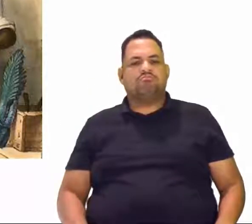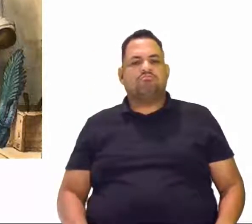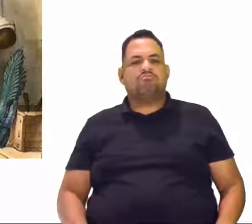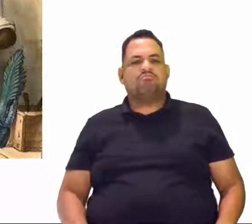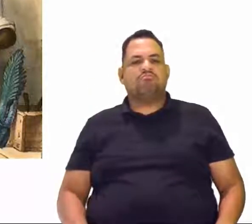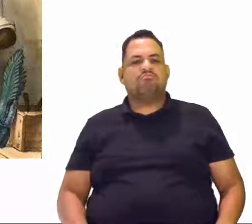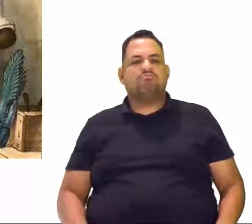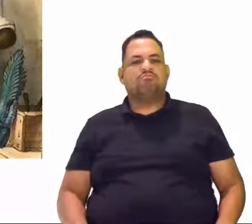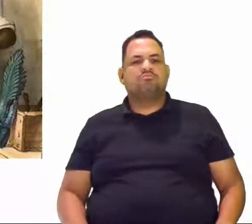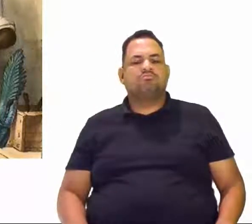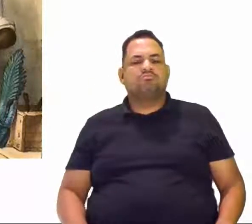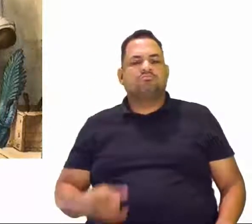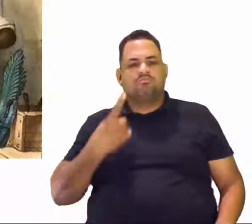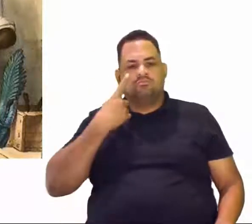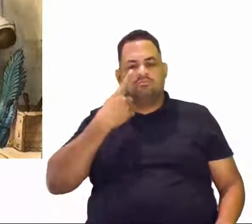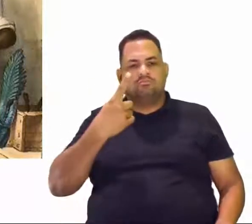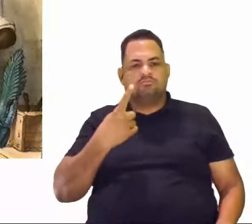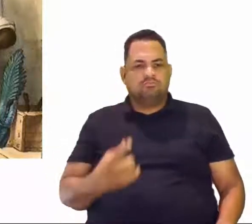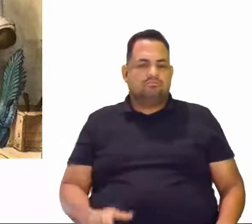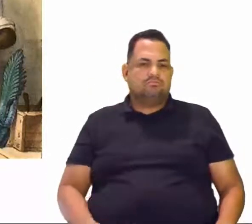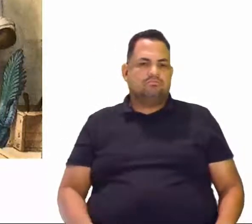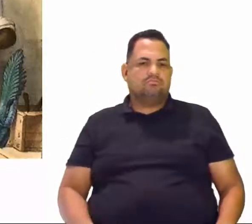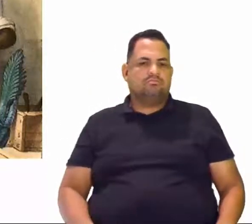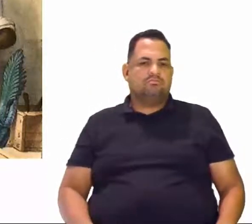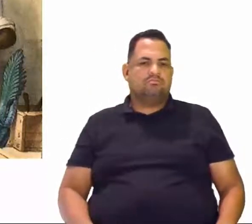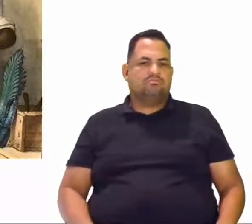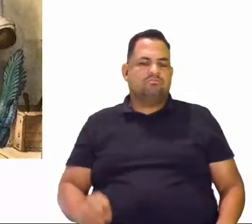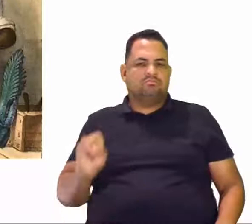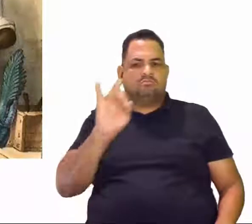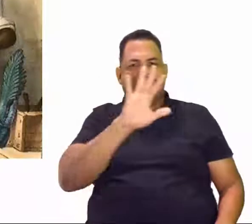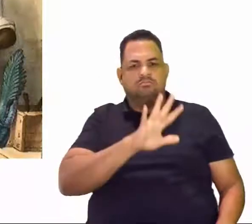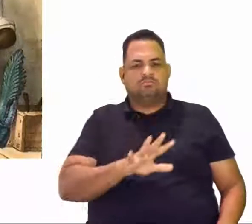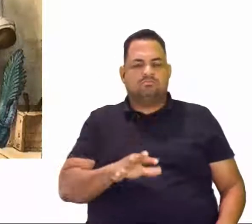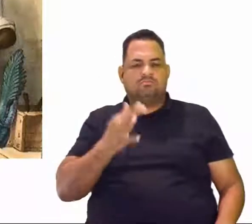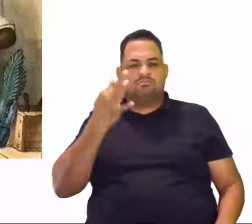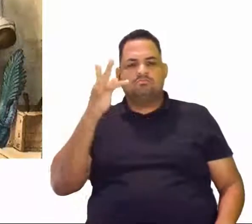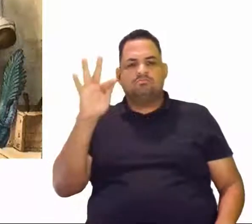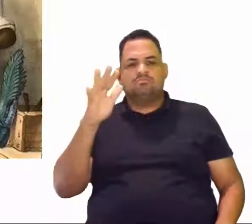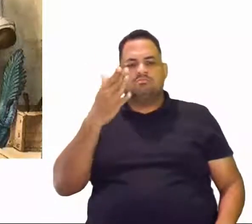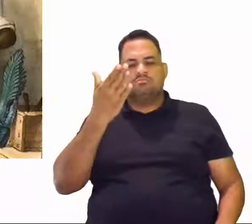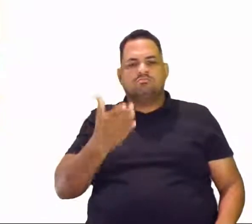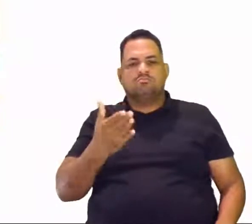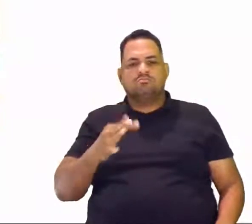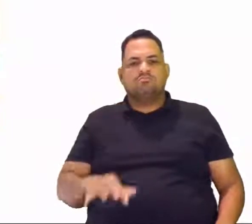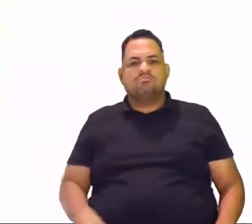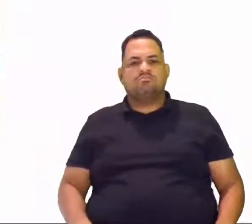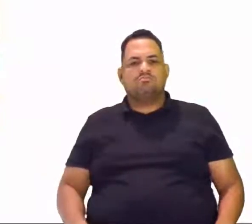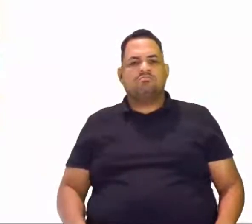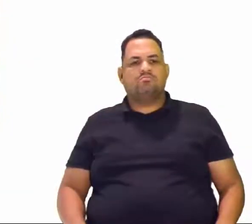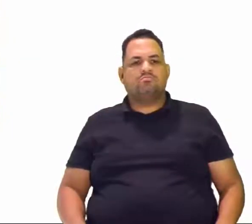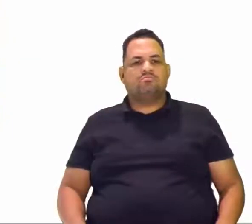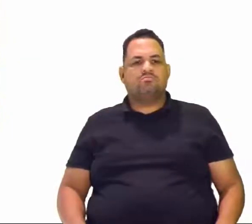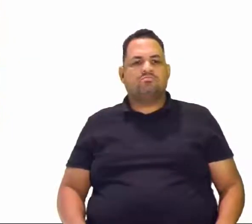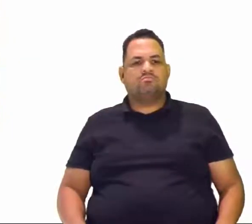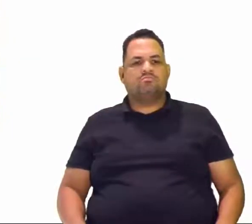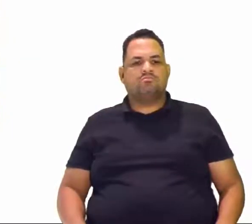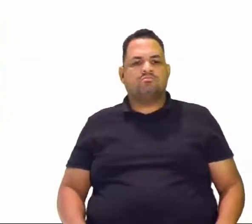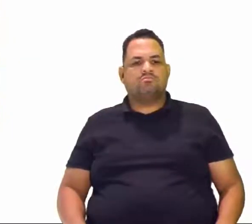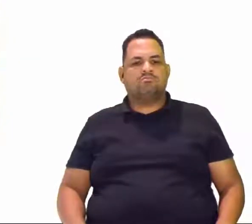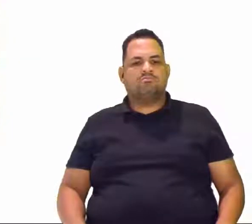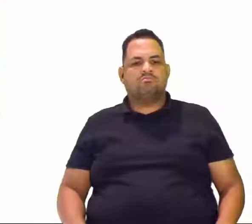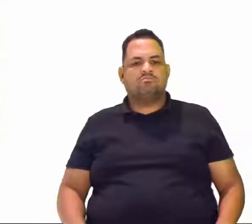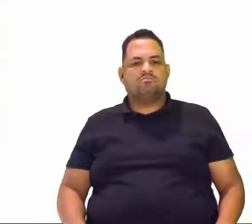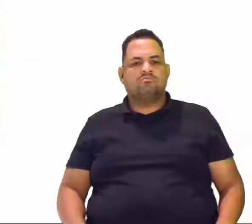então aqui é uma imagem do de Breno E aqui fez aí essas esculturas